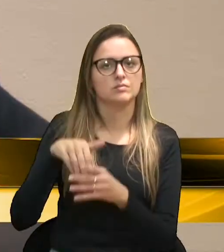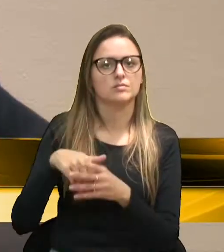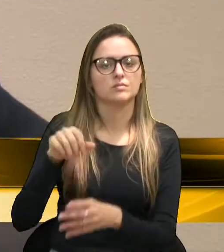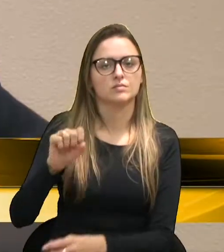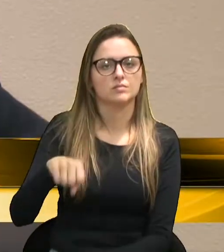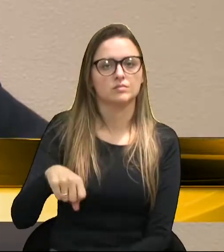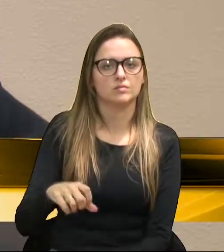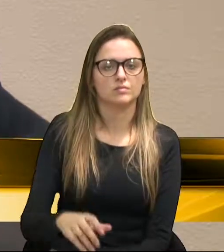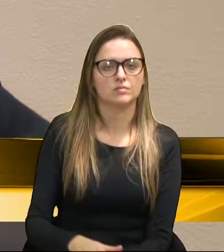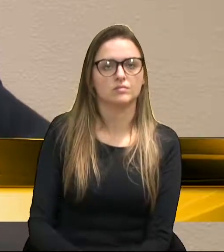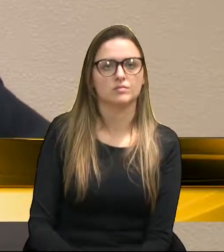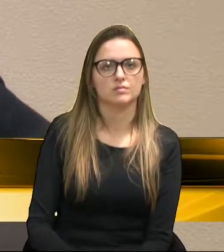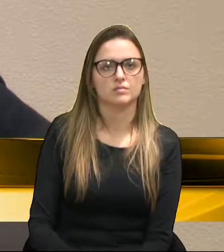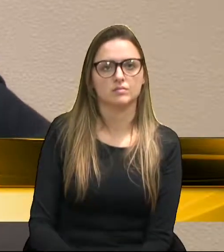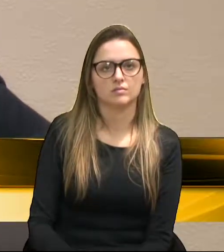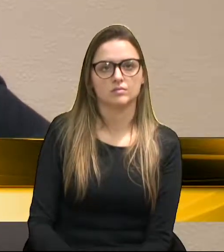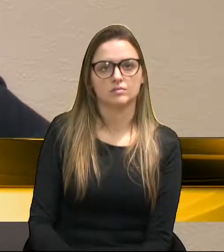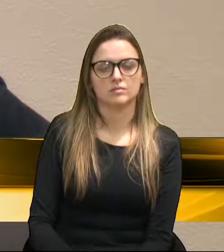favorável.